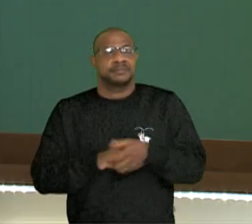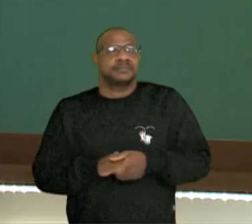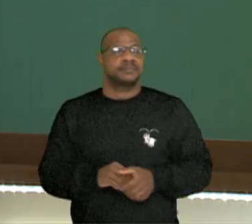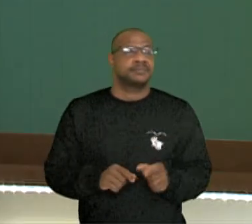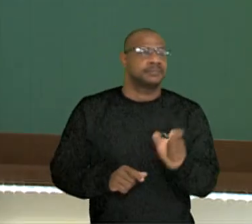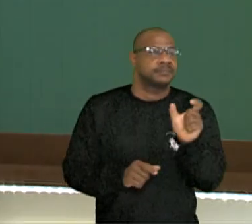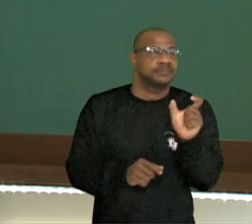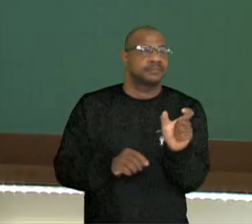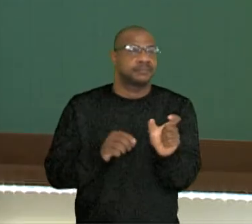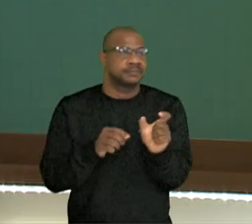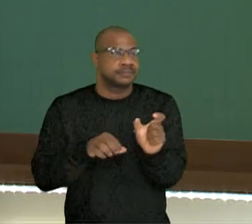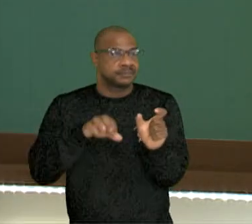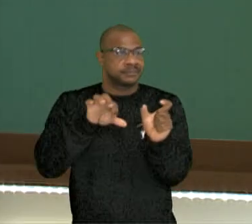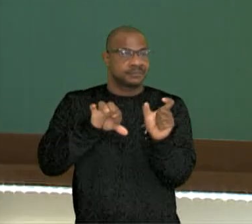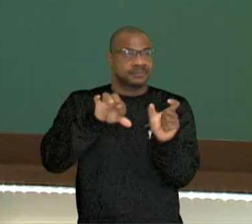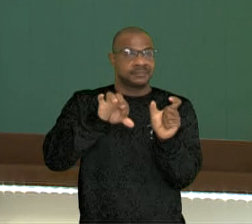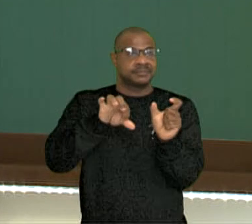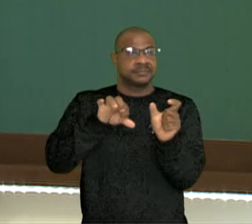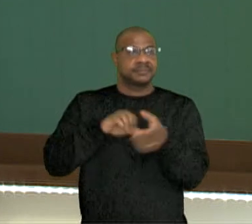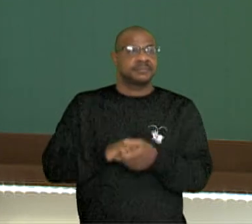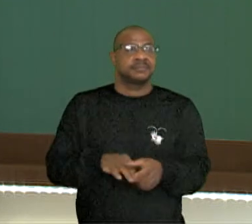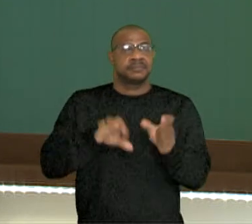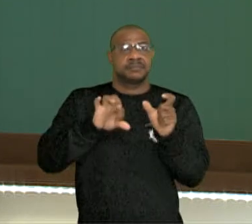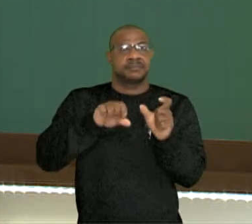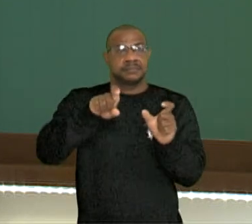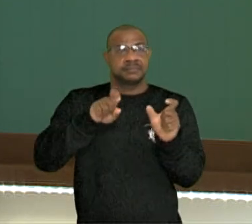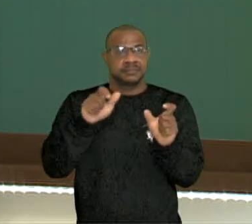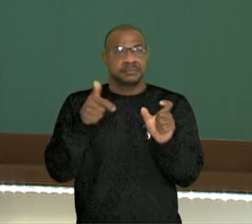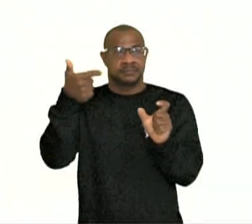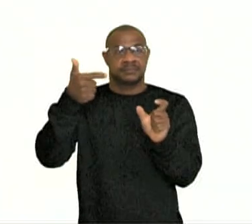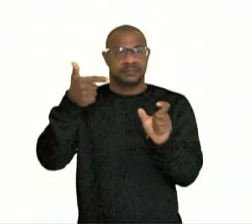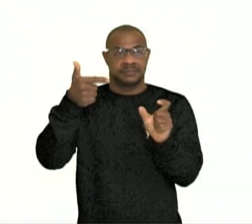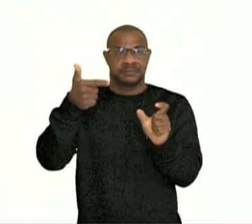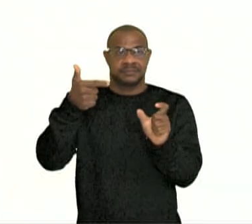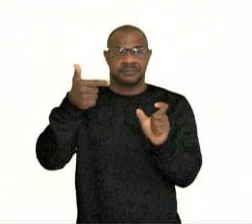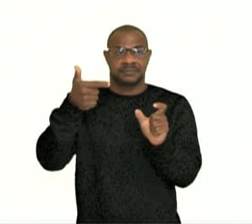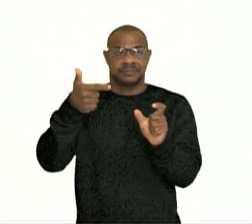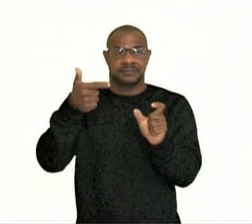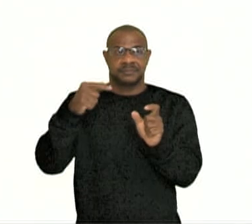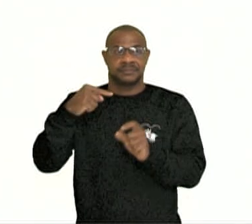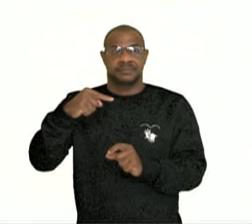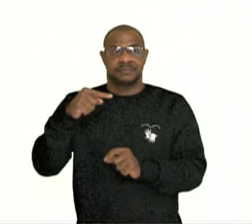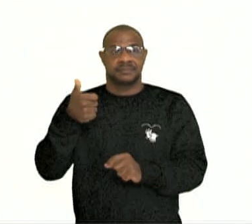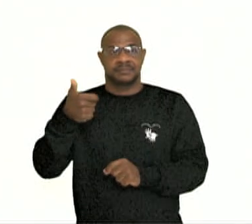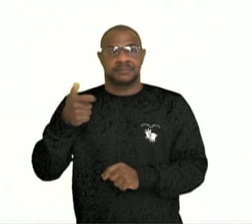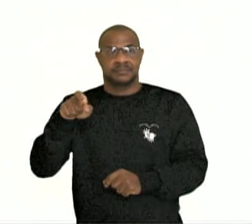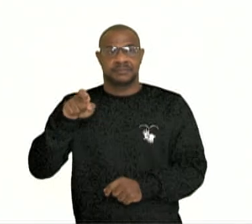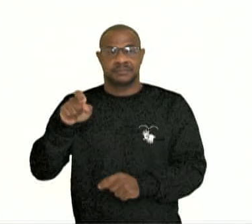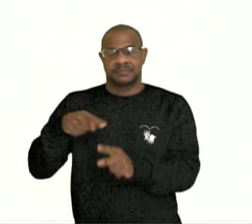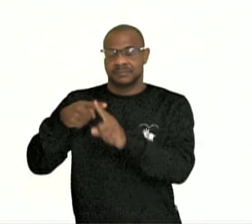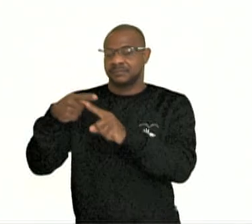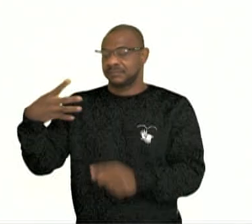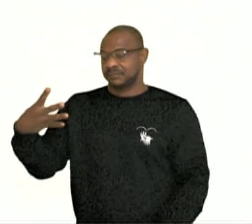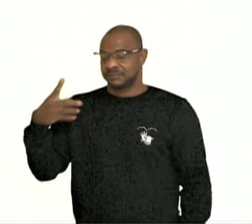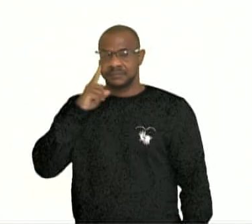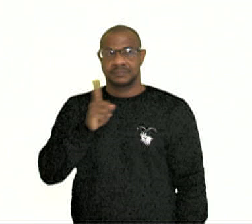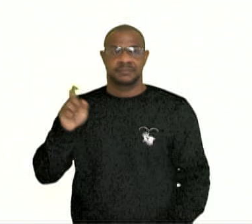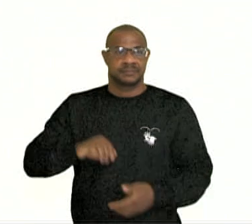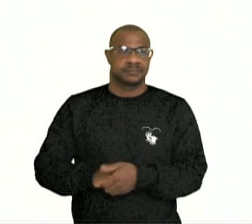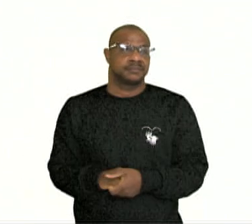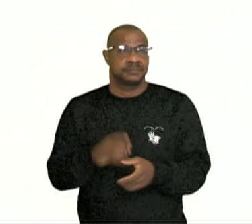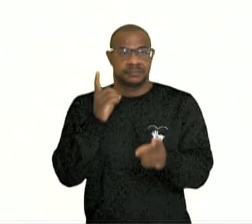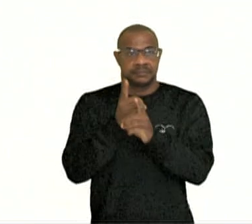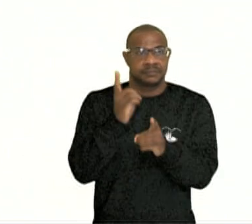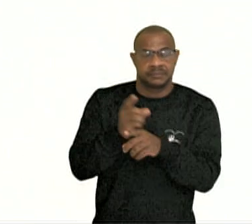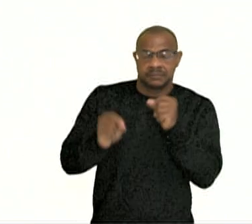para verificar também. Vamos por partes. Então, para encontrar os 2 termos do produto notável, porque o produto notável o que é? É